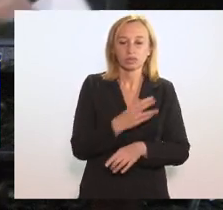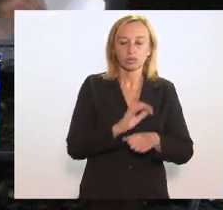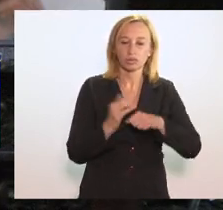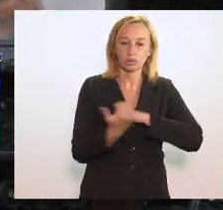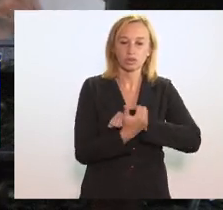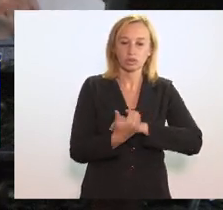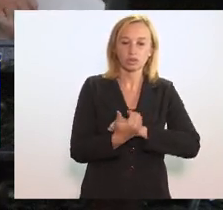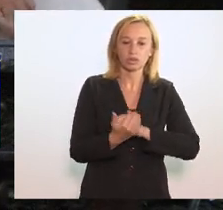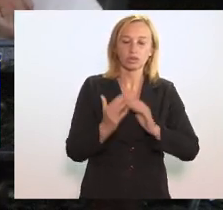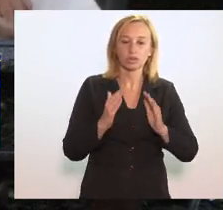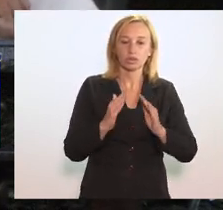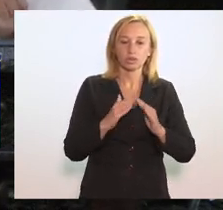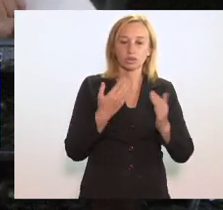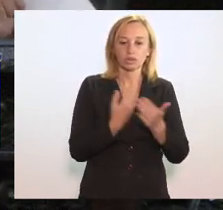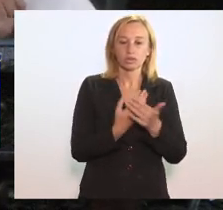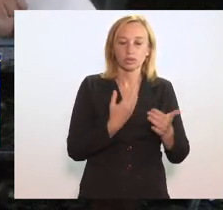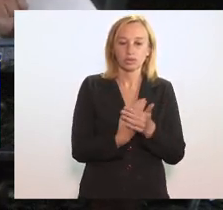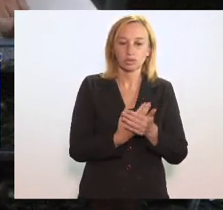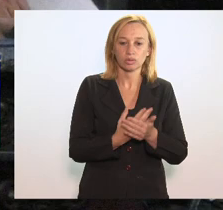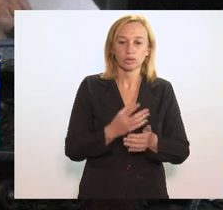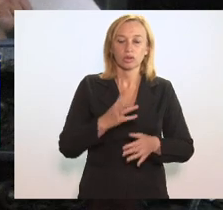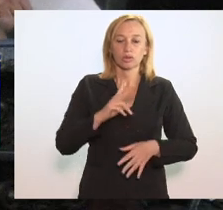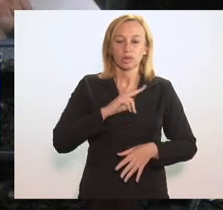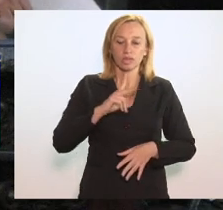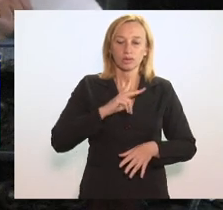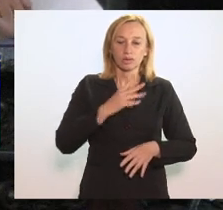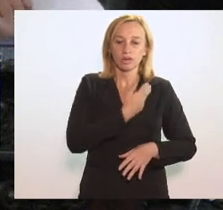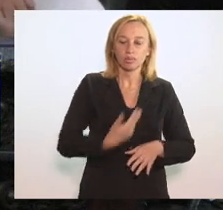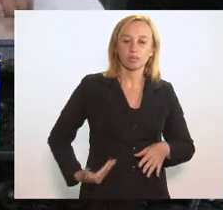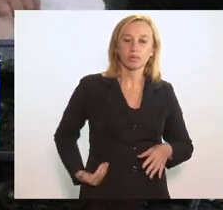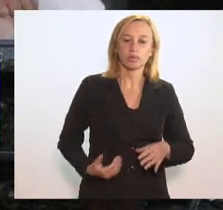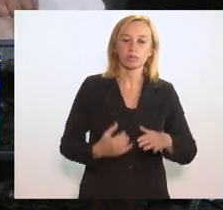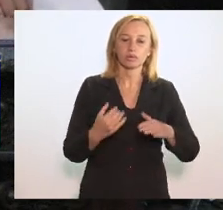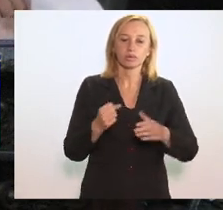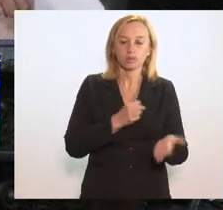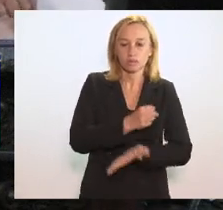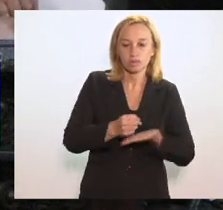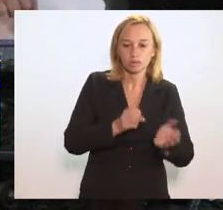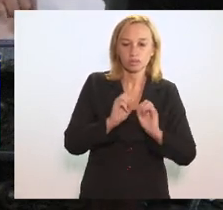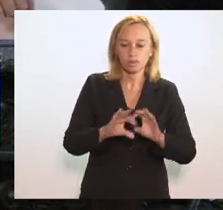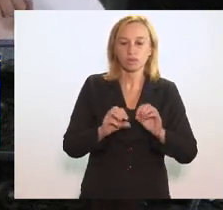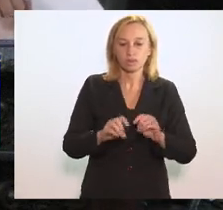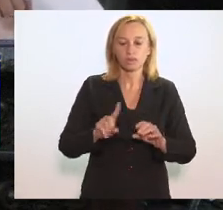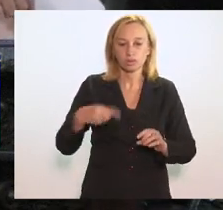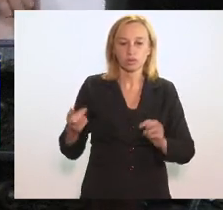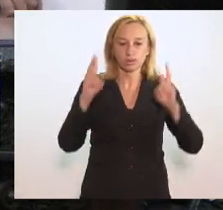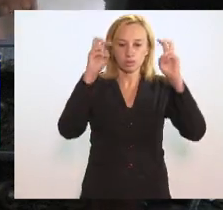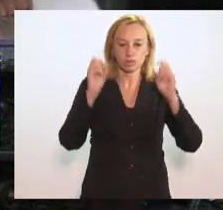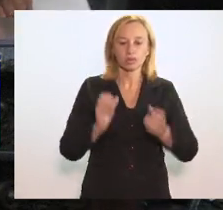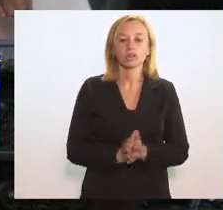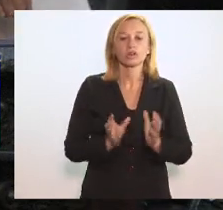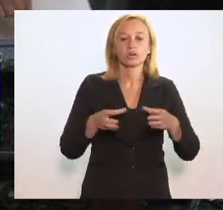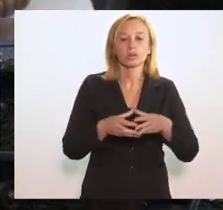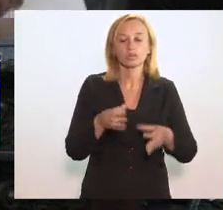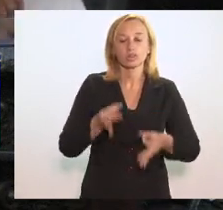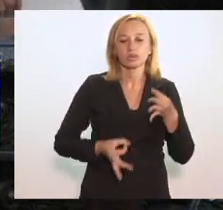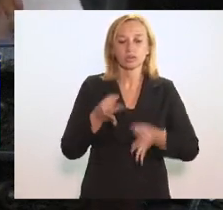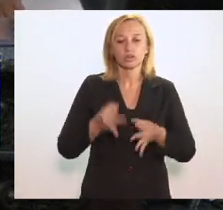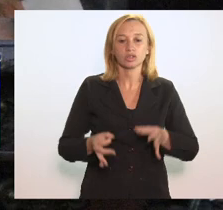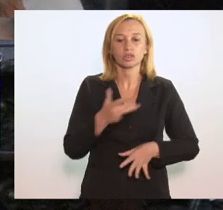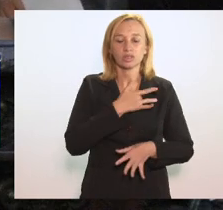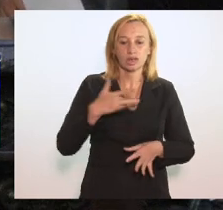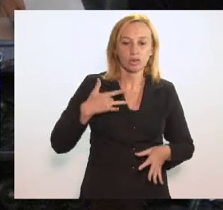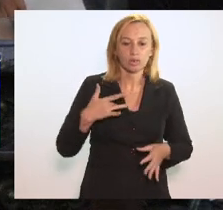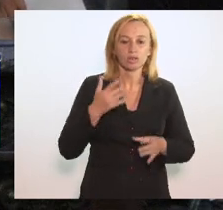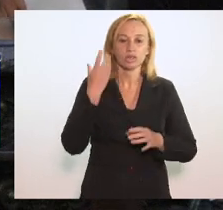públicas e privadas de ensino da educação básica no âmbito do Estado do Rio de Janeiro e da outras providências. Pendente de pareceres das comissões de Constituição e Justiça, de Saúde,